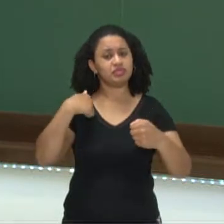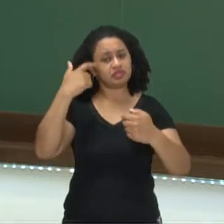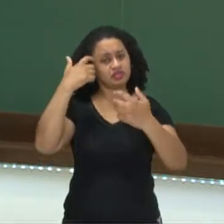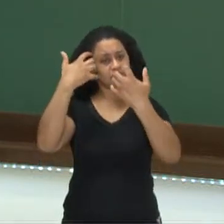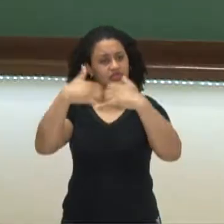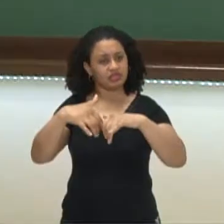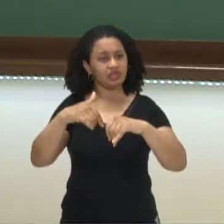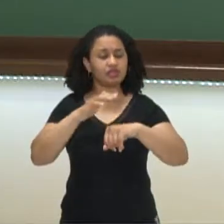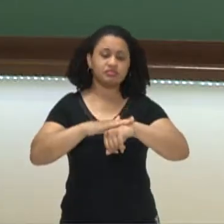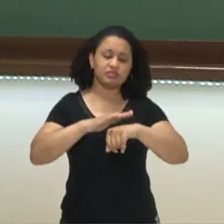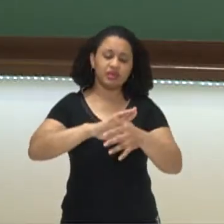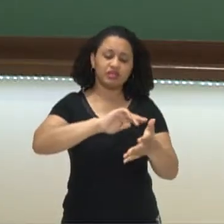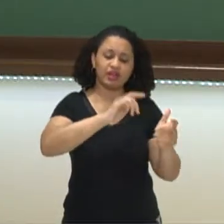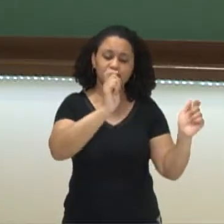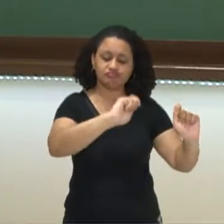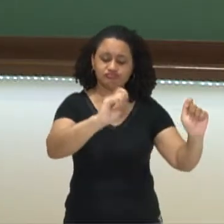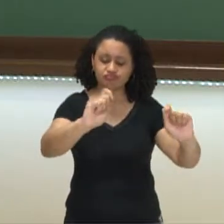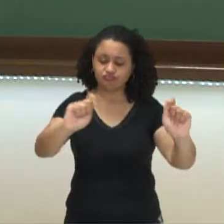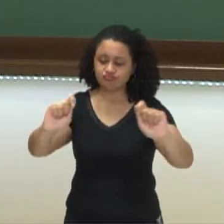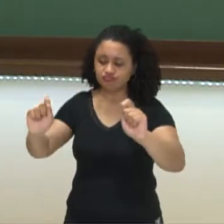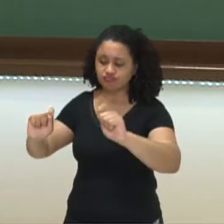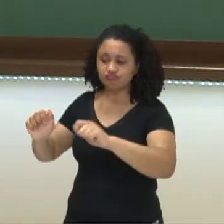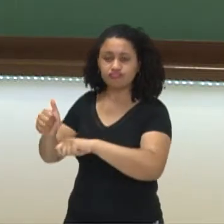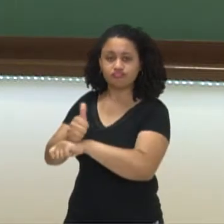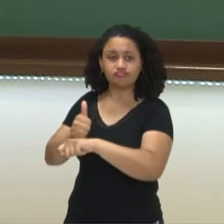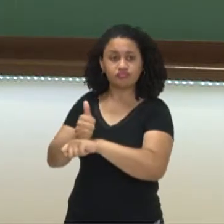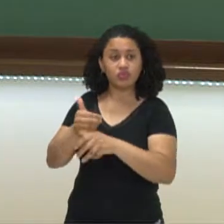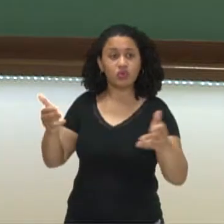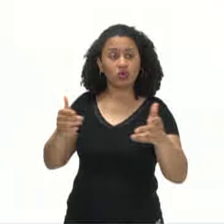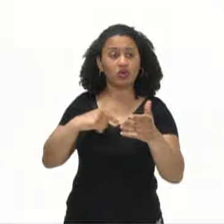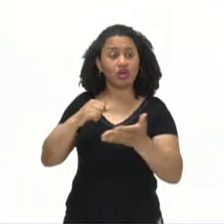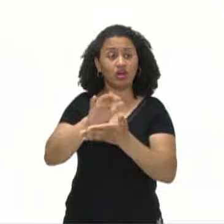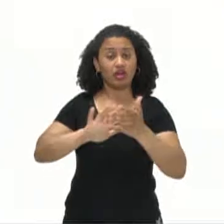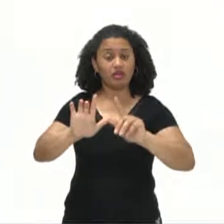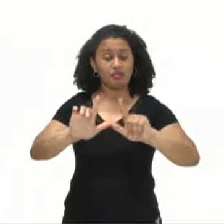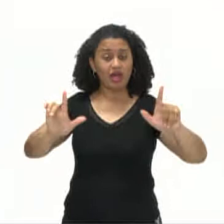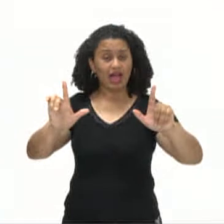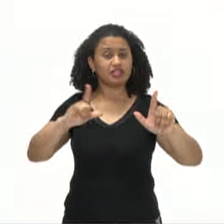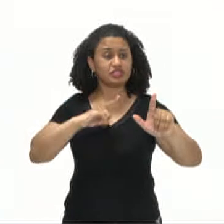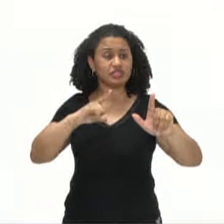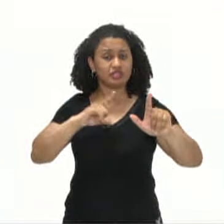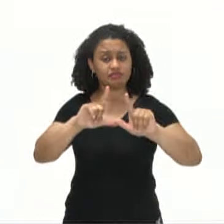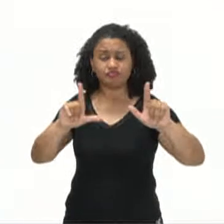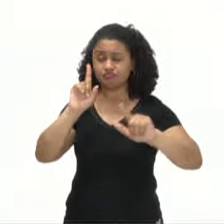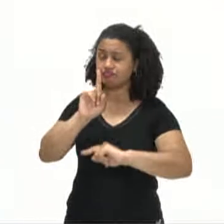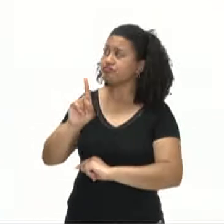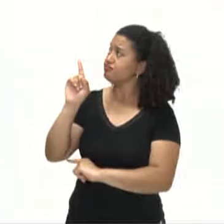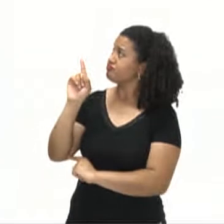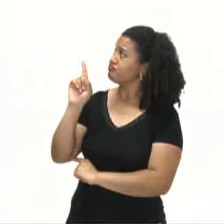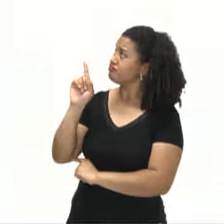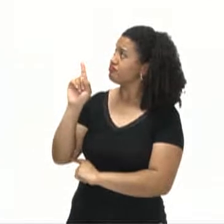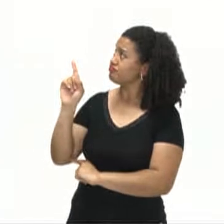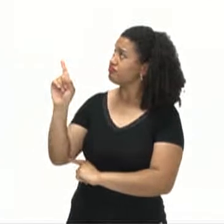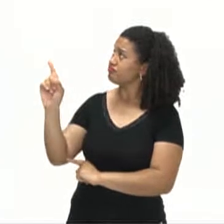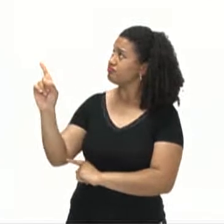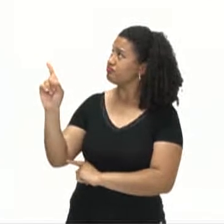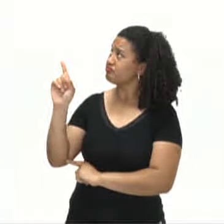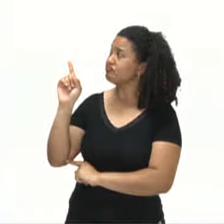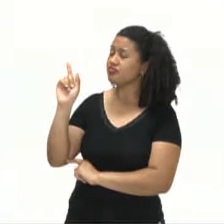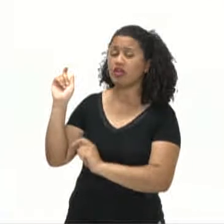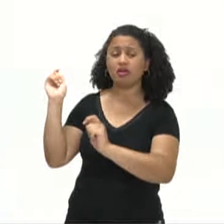de tantas possibilidades de profissão como está na imagem da sua tela? Tantas possibilidades para você escolher, qual